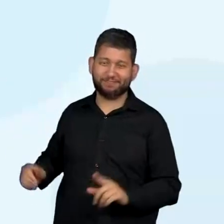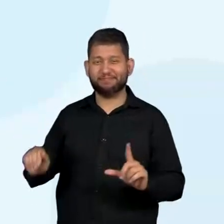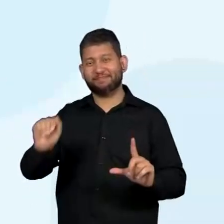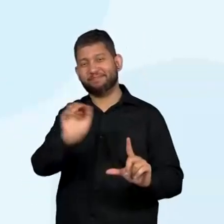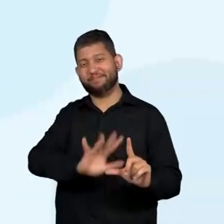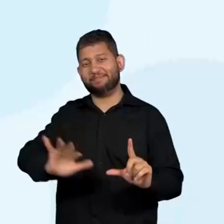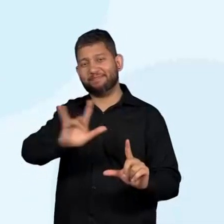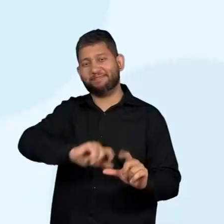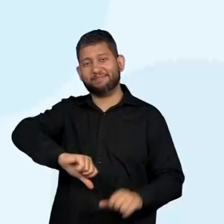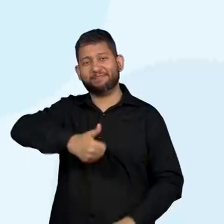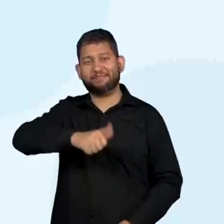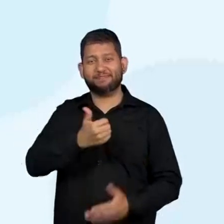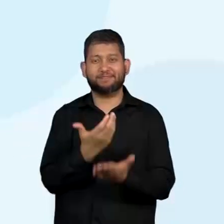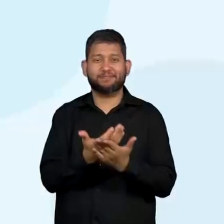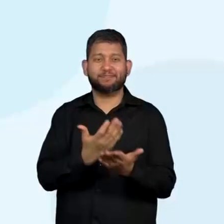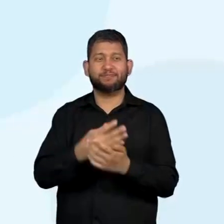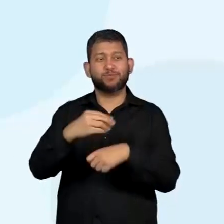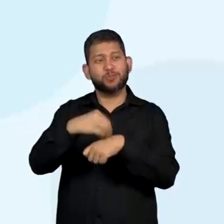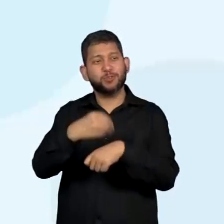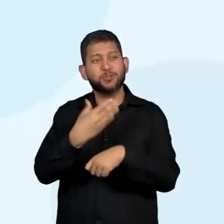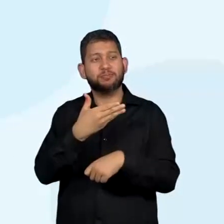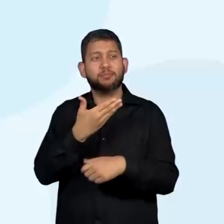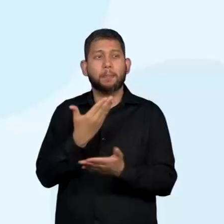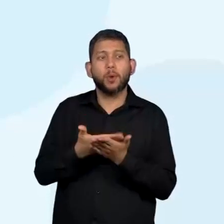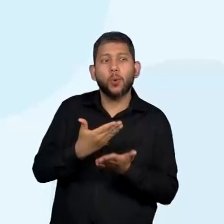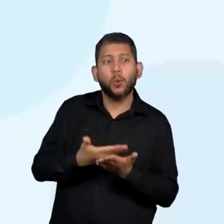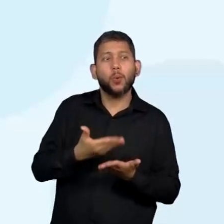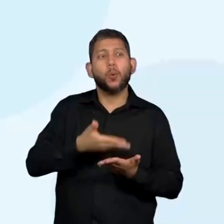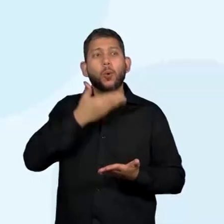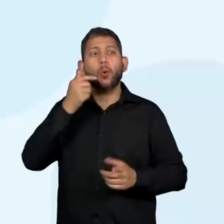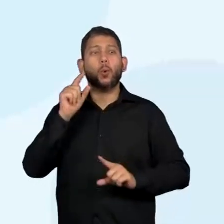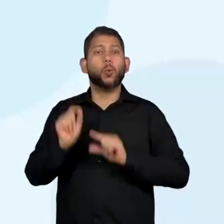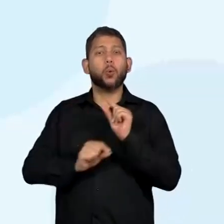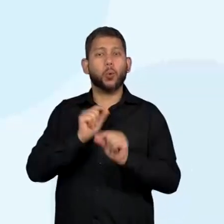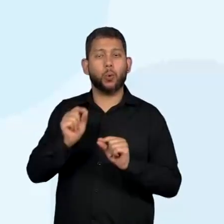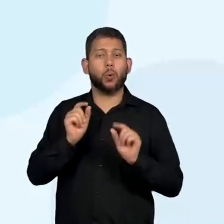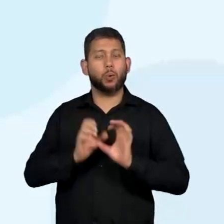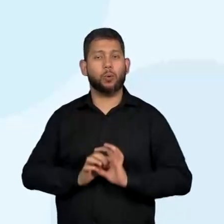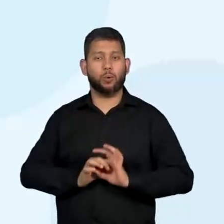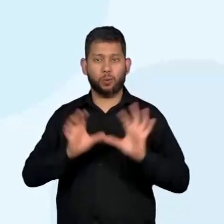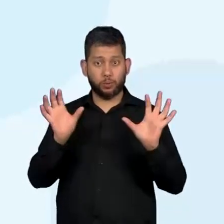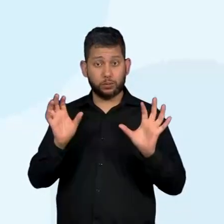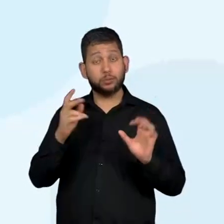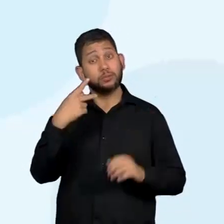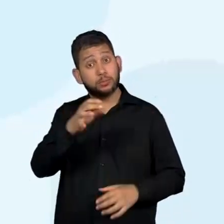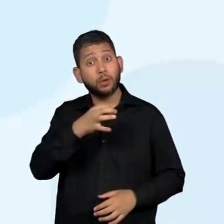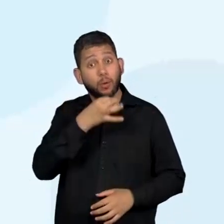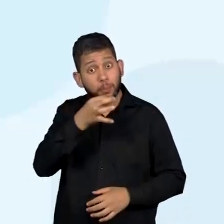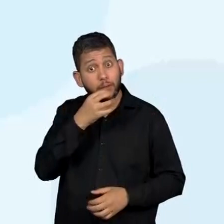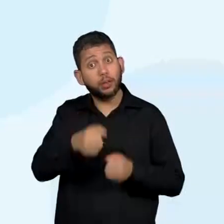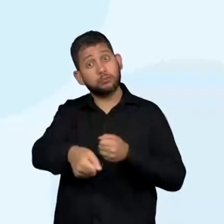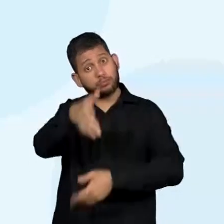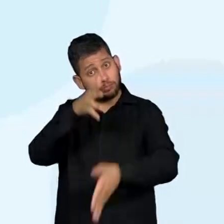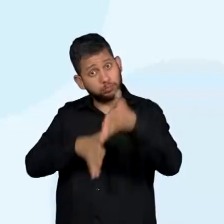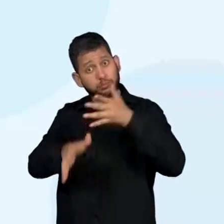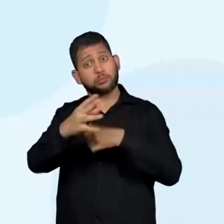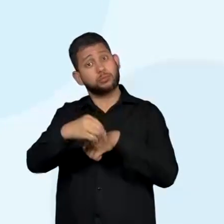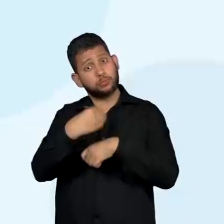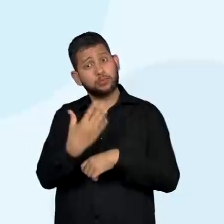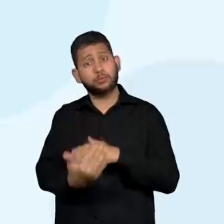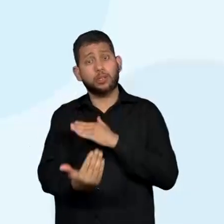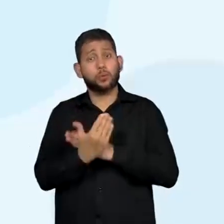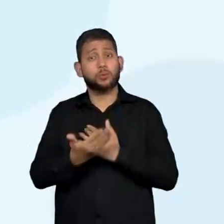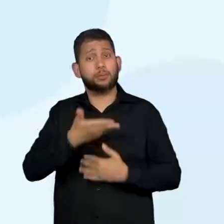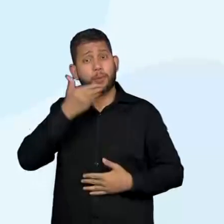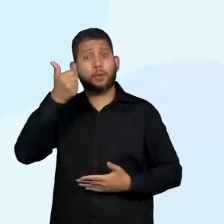E nós temos a avaliação, lembrando que é importante que vocês deem a sua opinião para nos ajudar a